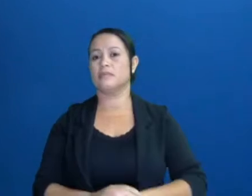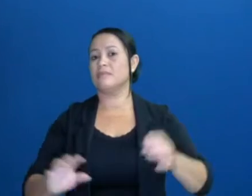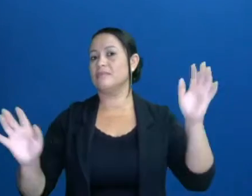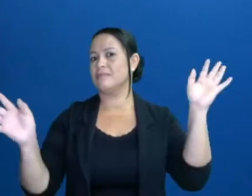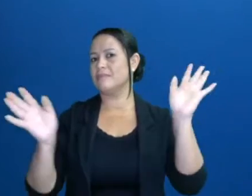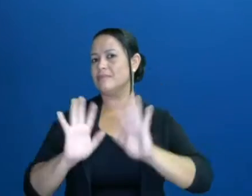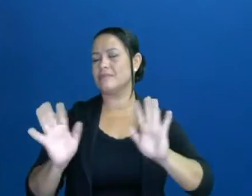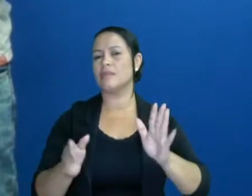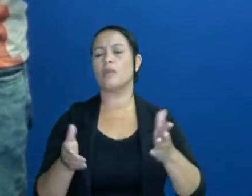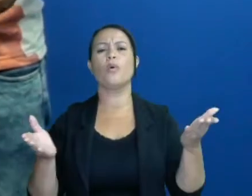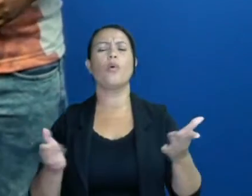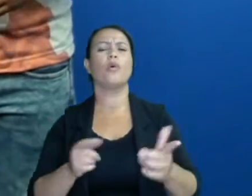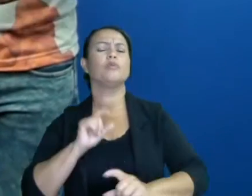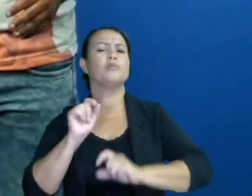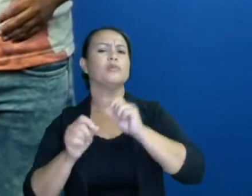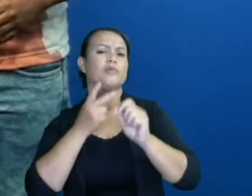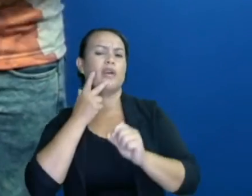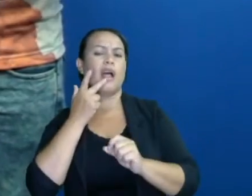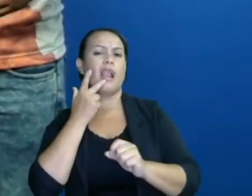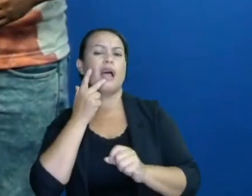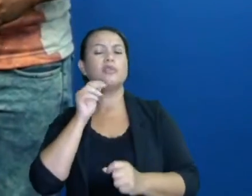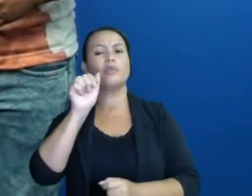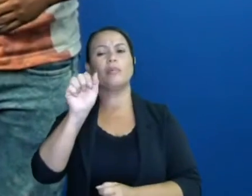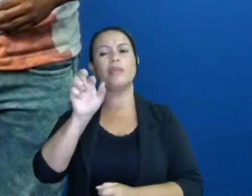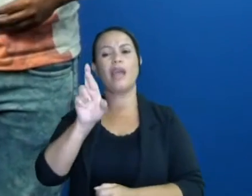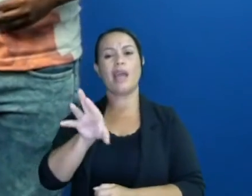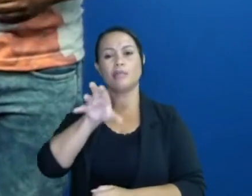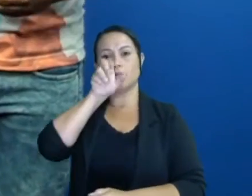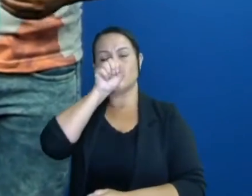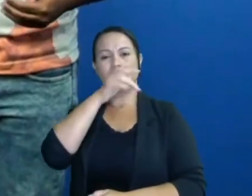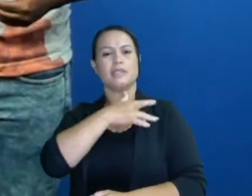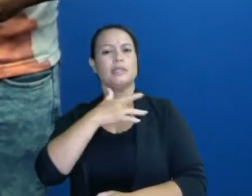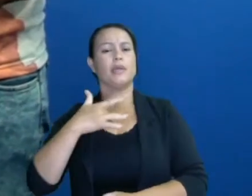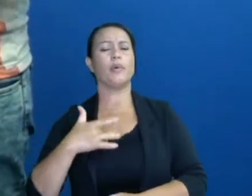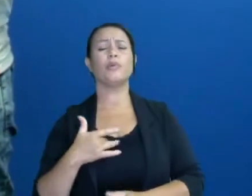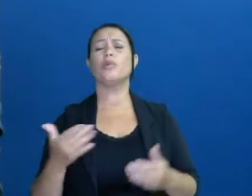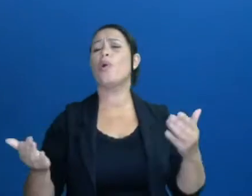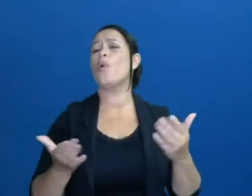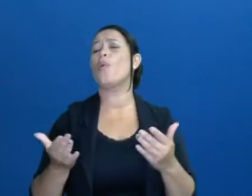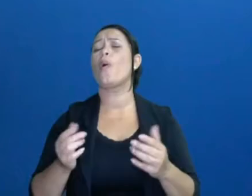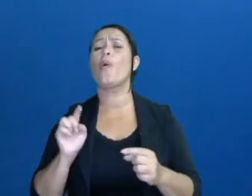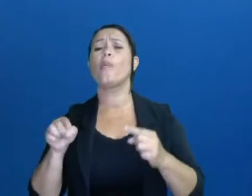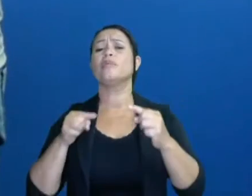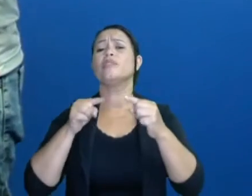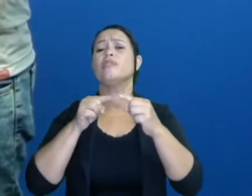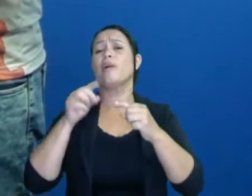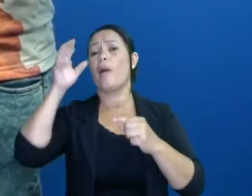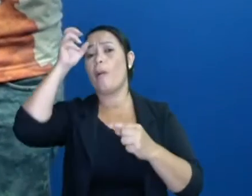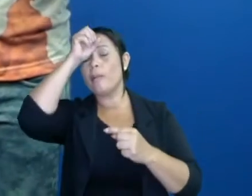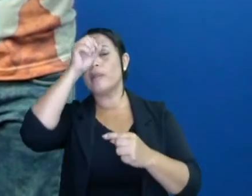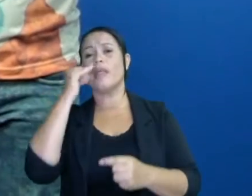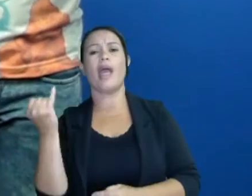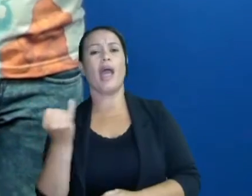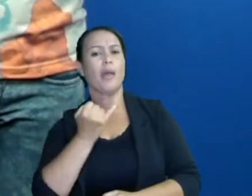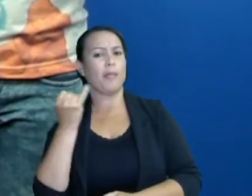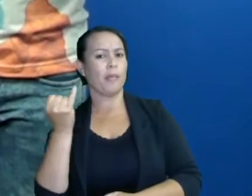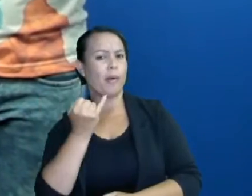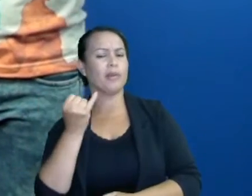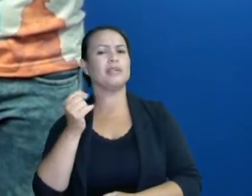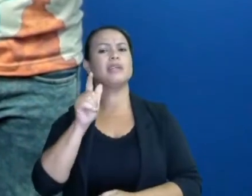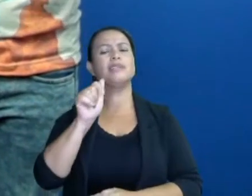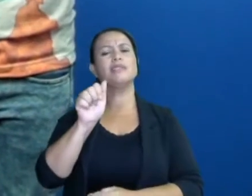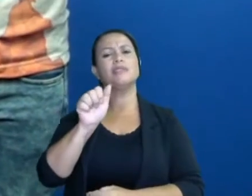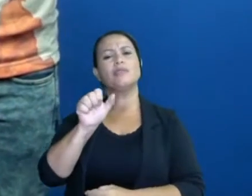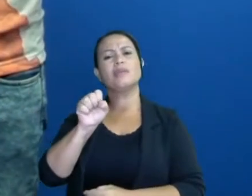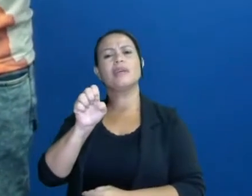Olá pessoal, hoje falaremos sobre ar e saúde. Nosso objetivo é compreender a importância dos gases da